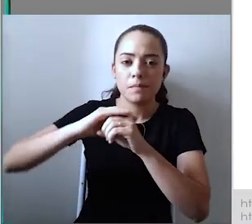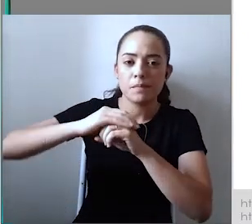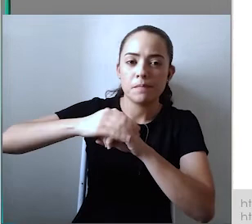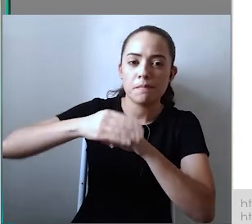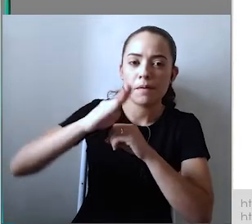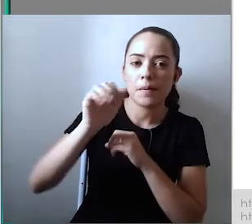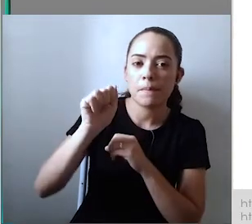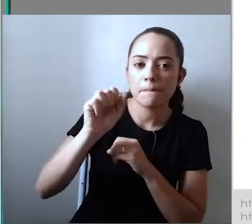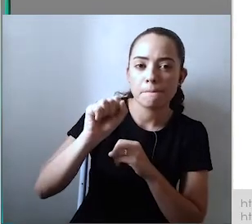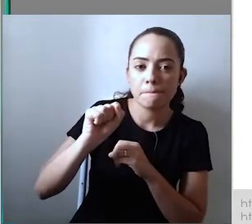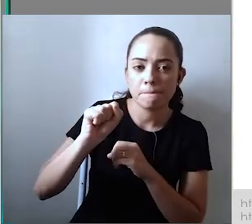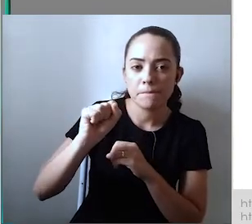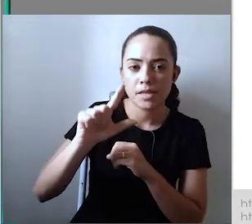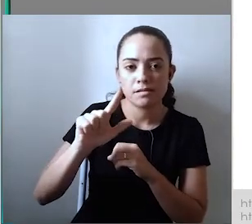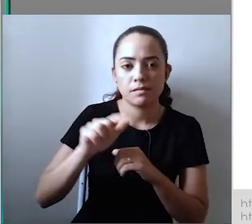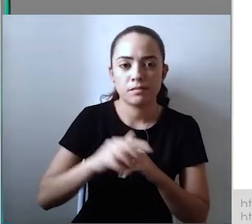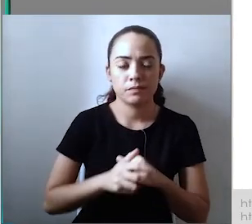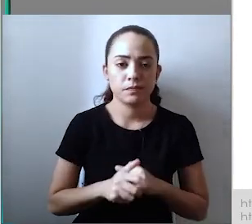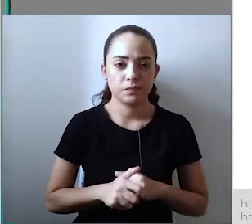basal.